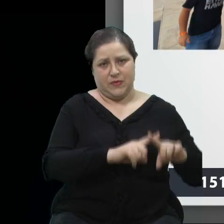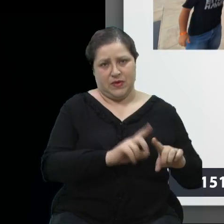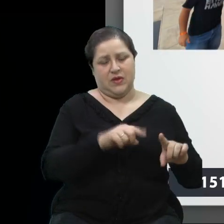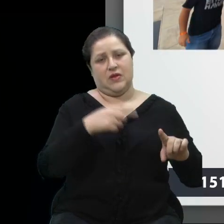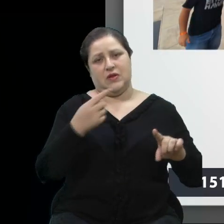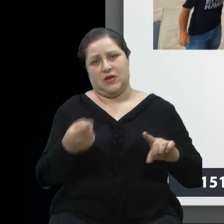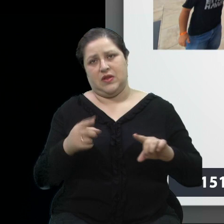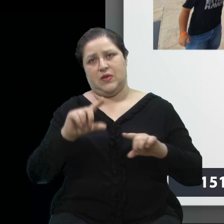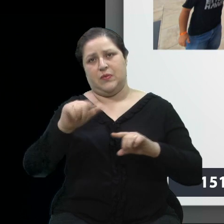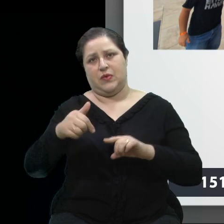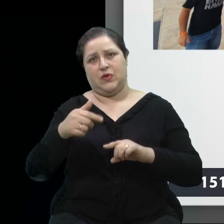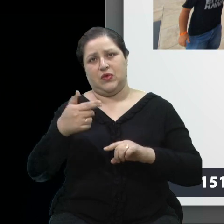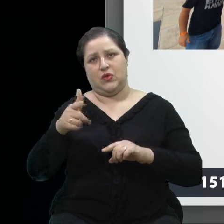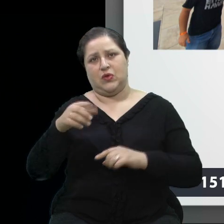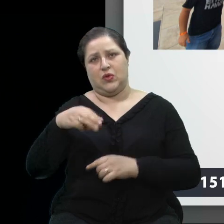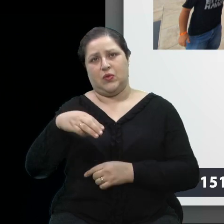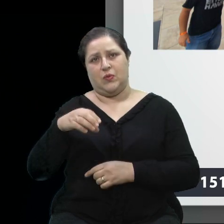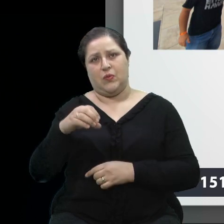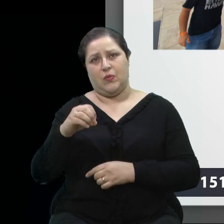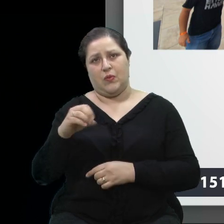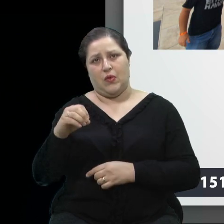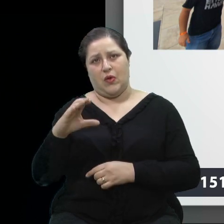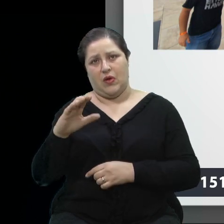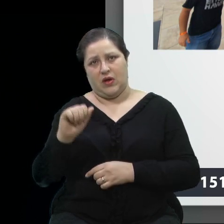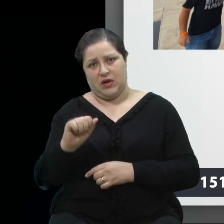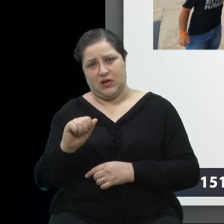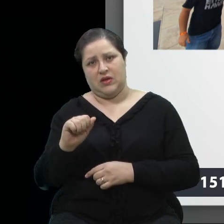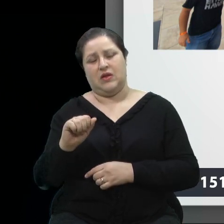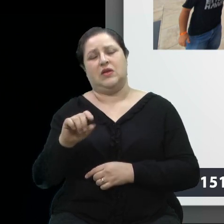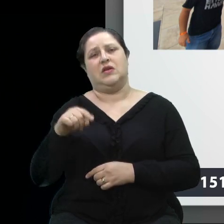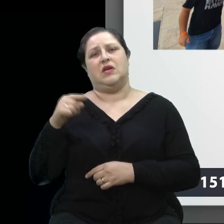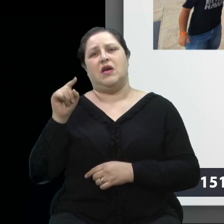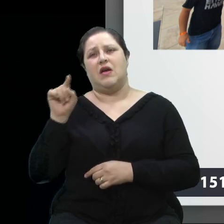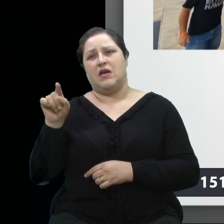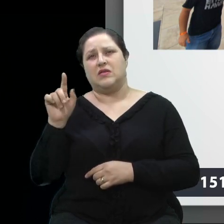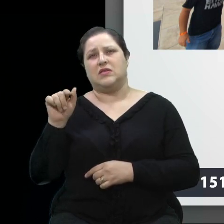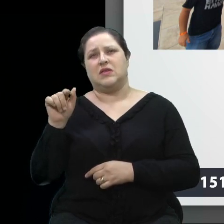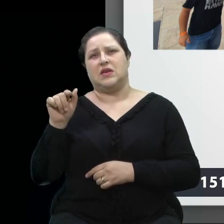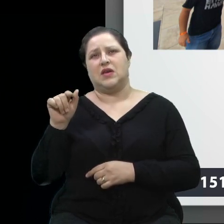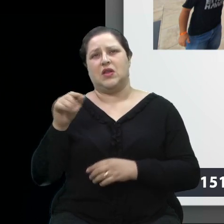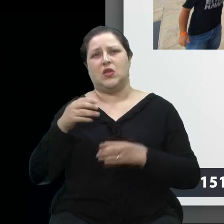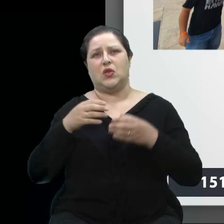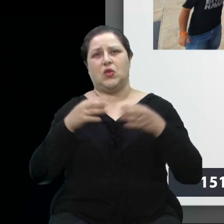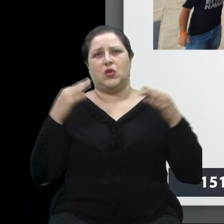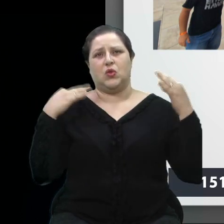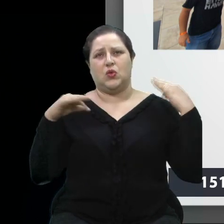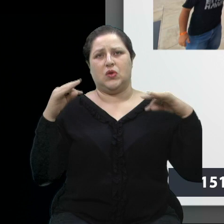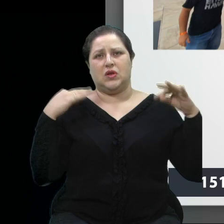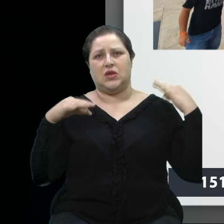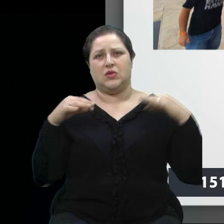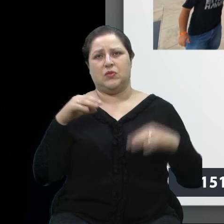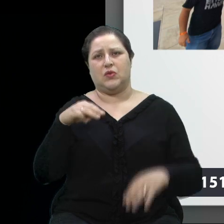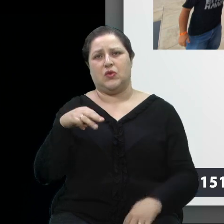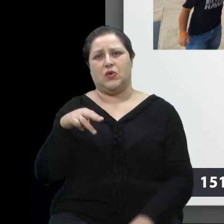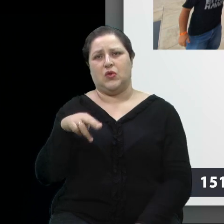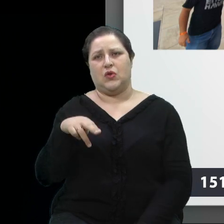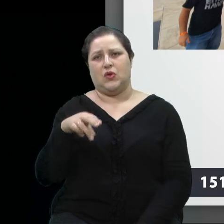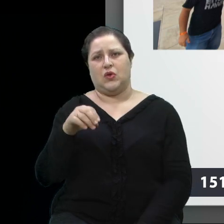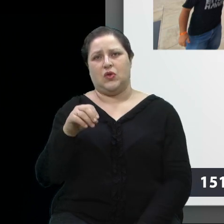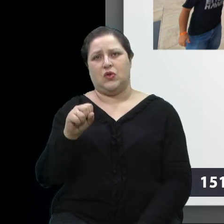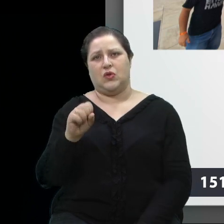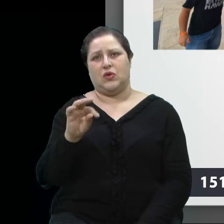é extremamente tradicional, aí o turismo de nostalgia da sua forma mais presente, e terminamos o